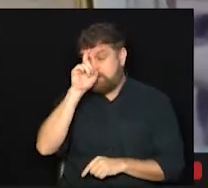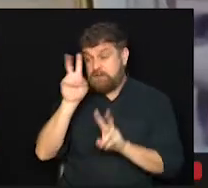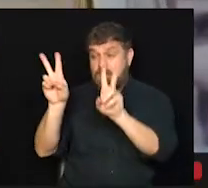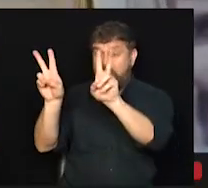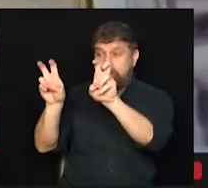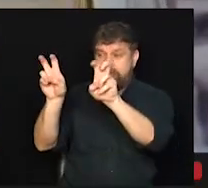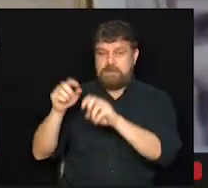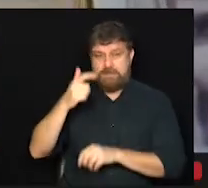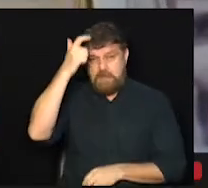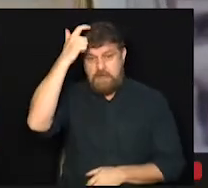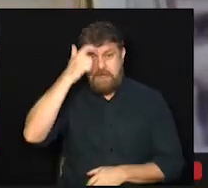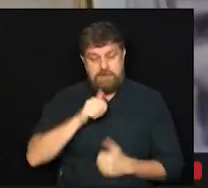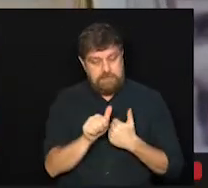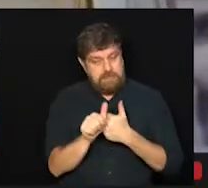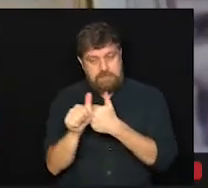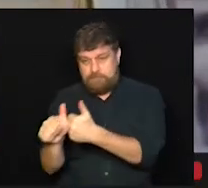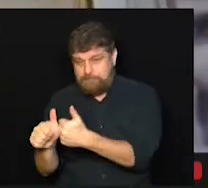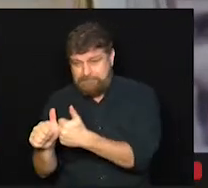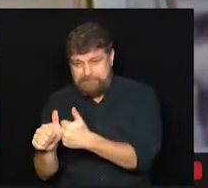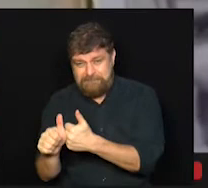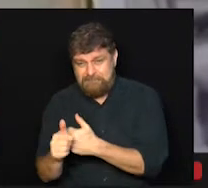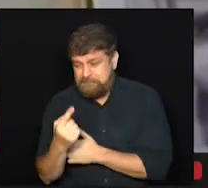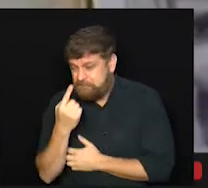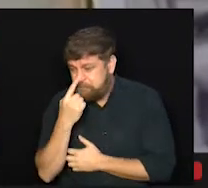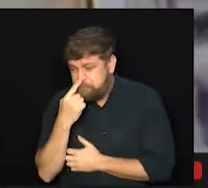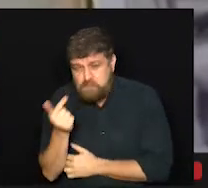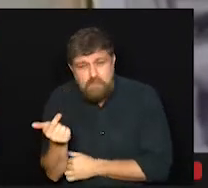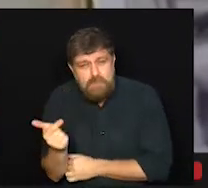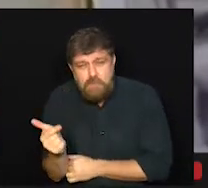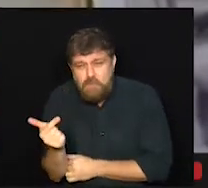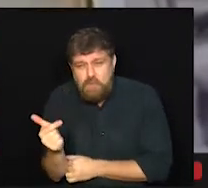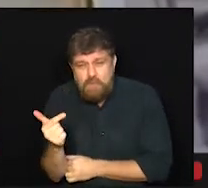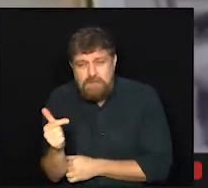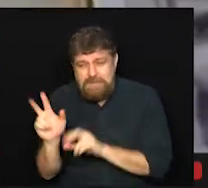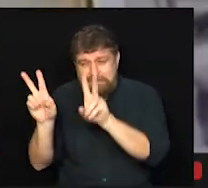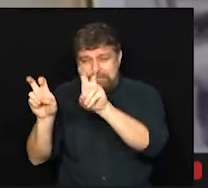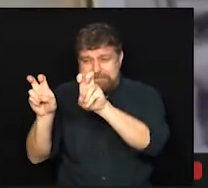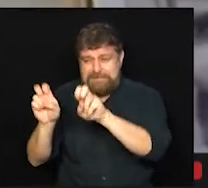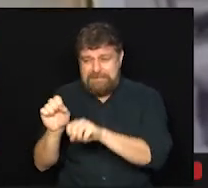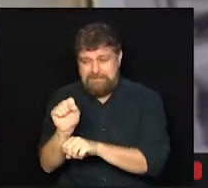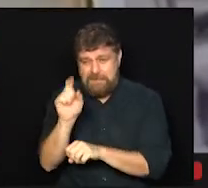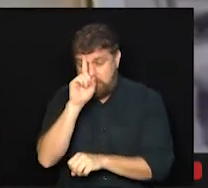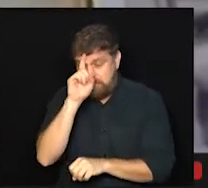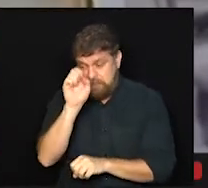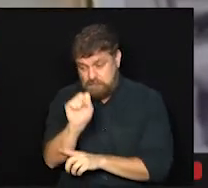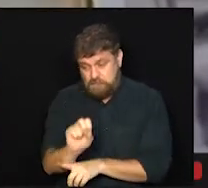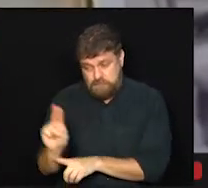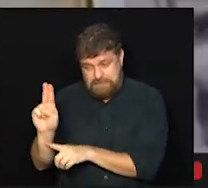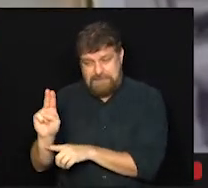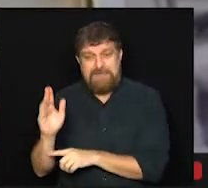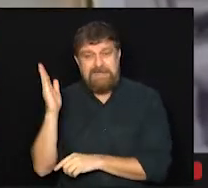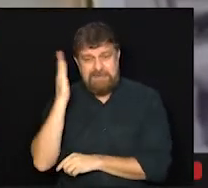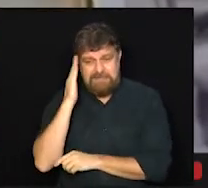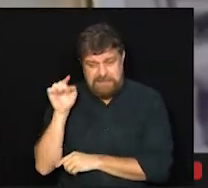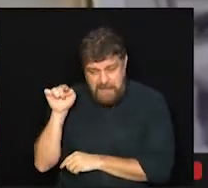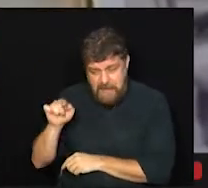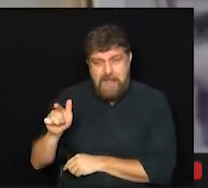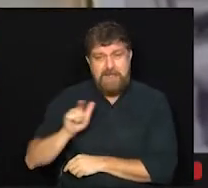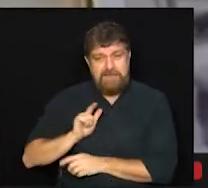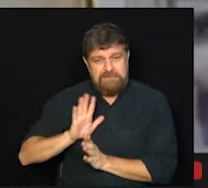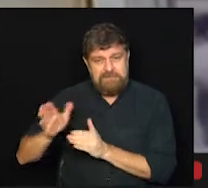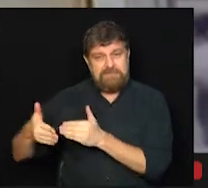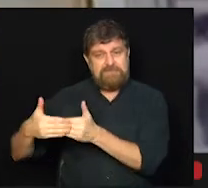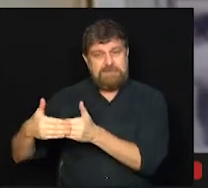embora eu não esteja acompanhando muito de perto, sei que houve o